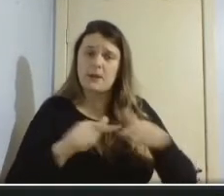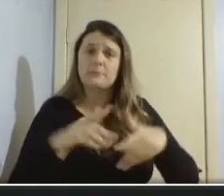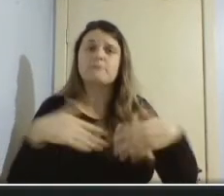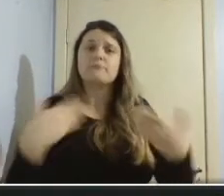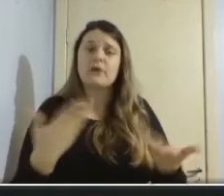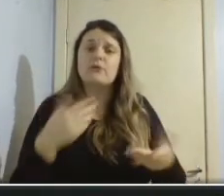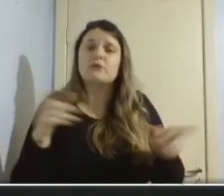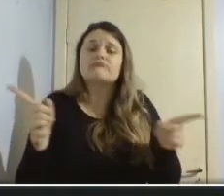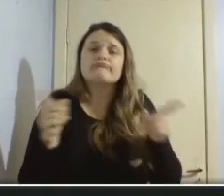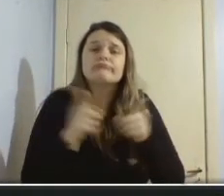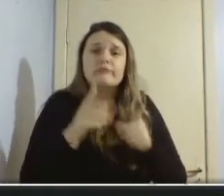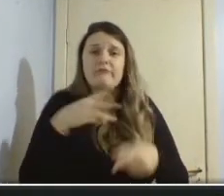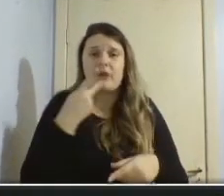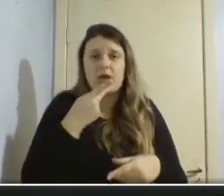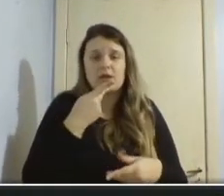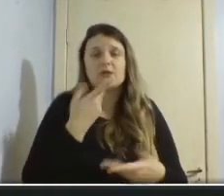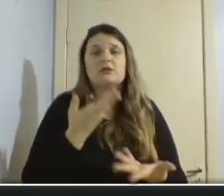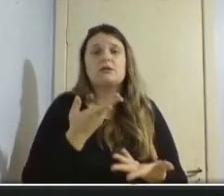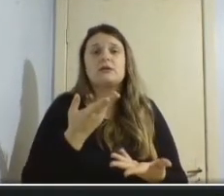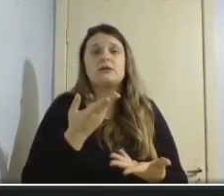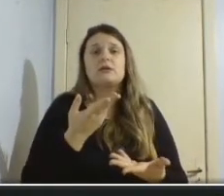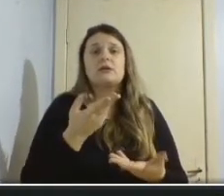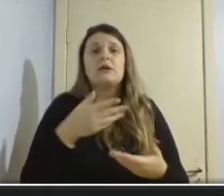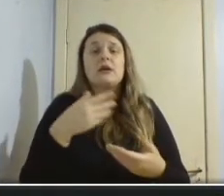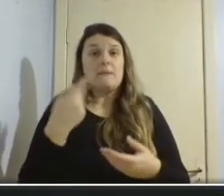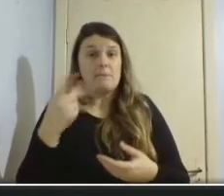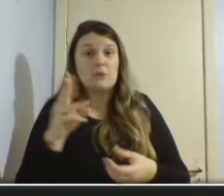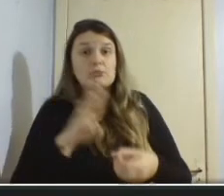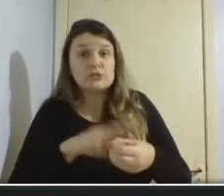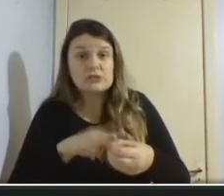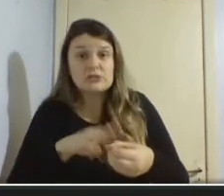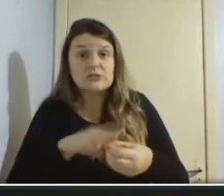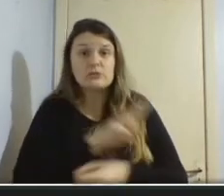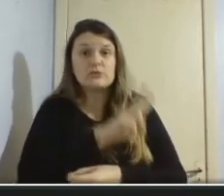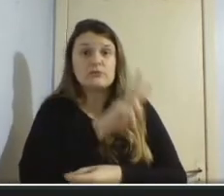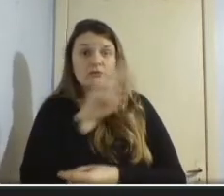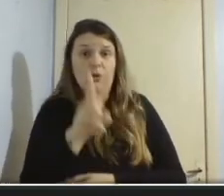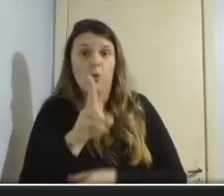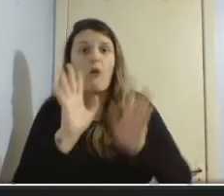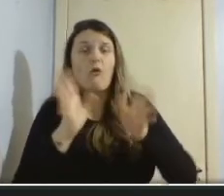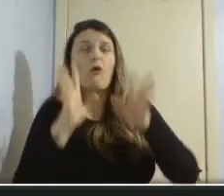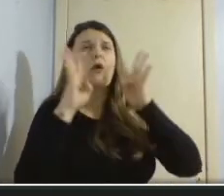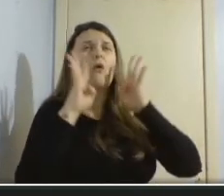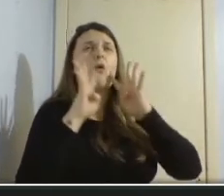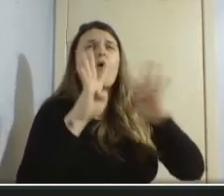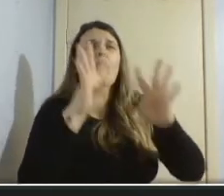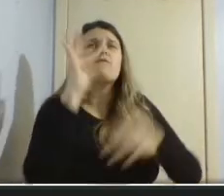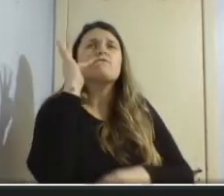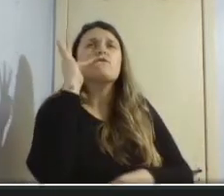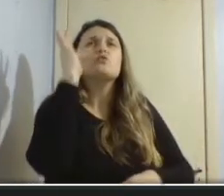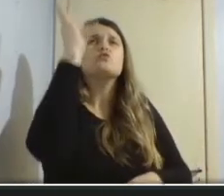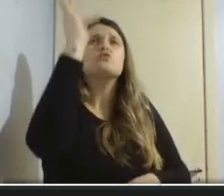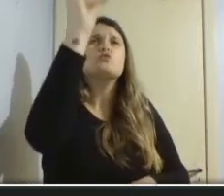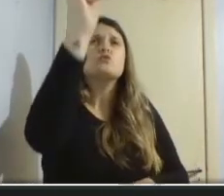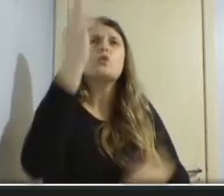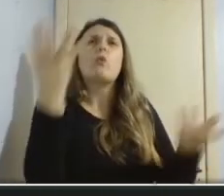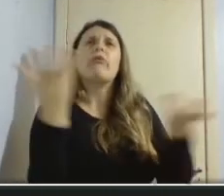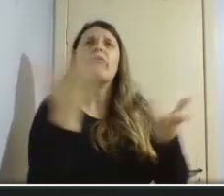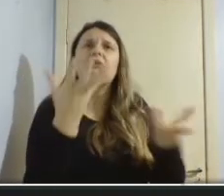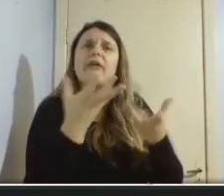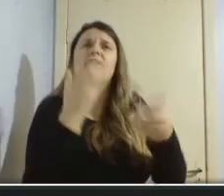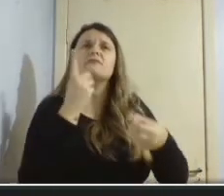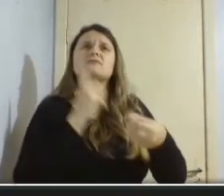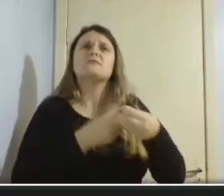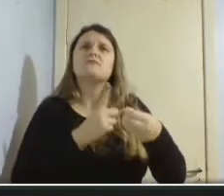seguinte: para o município de União da Vitória, que está olhando para o futuro como uma cidade que tem empresas inteligentes,